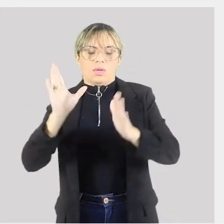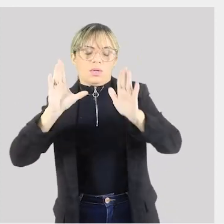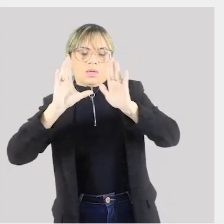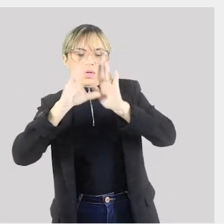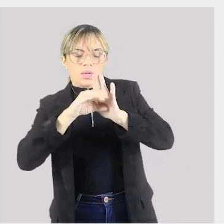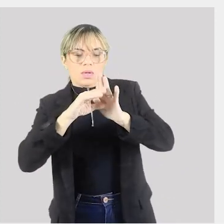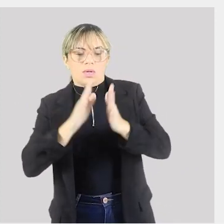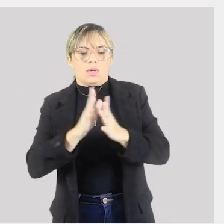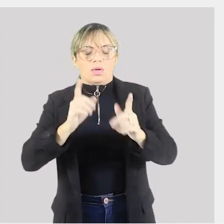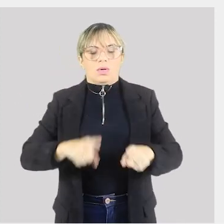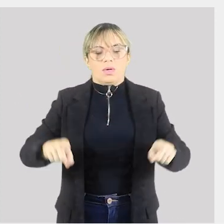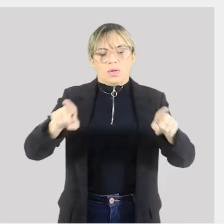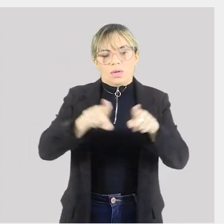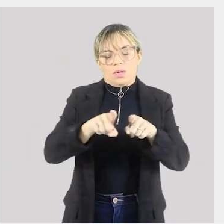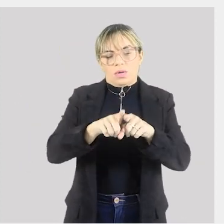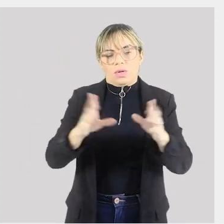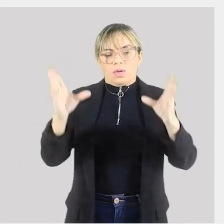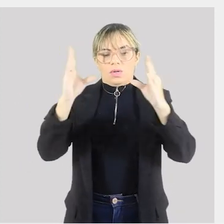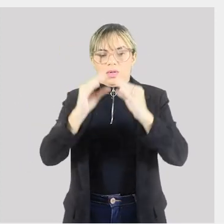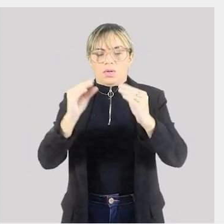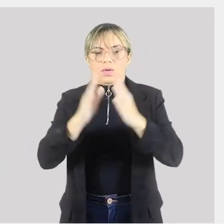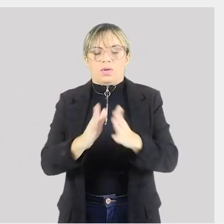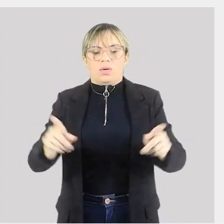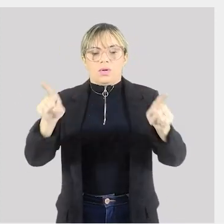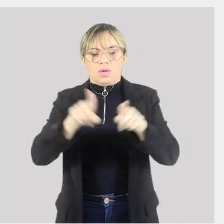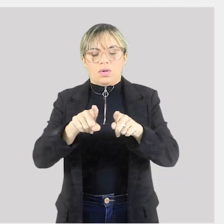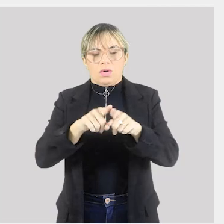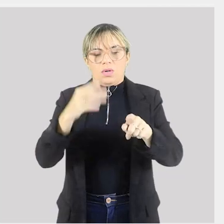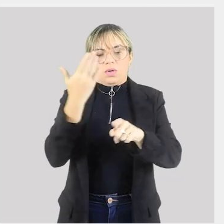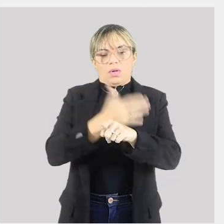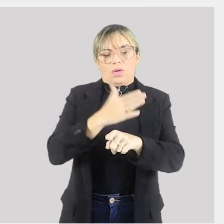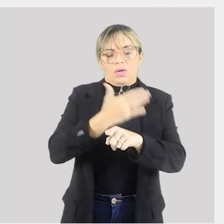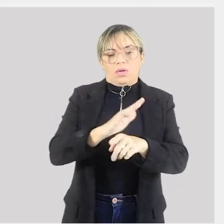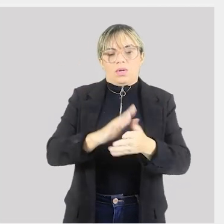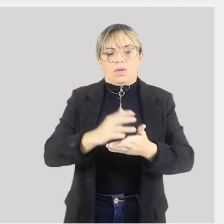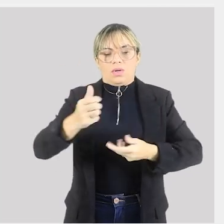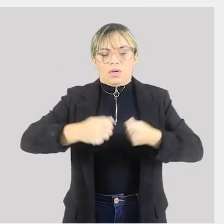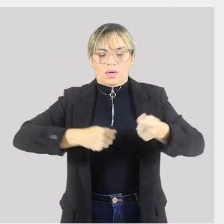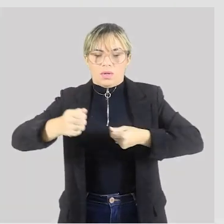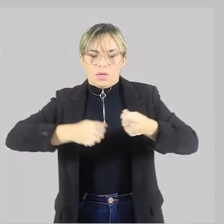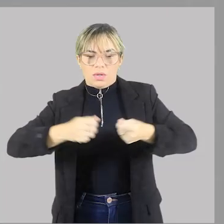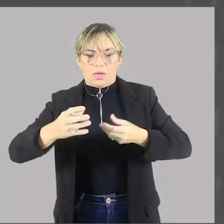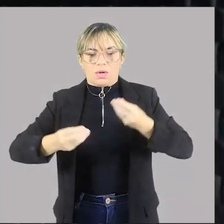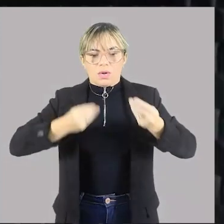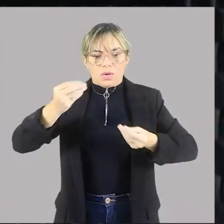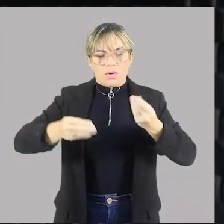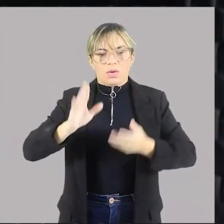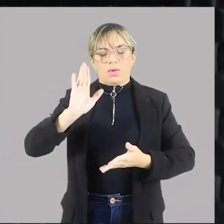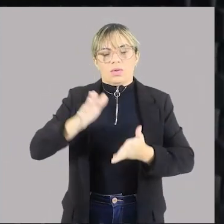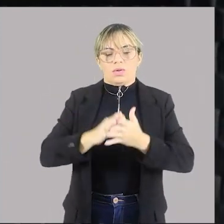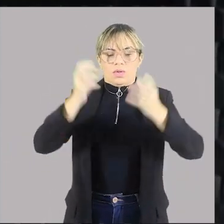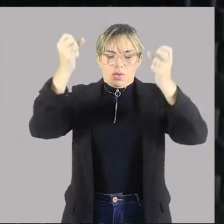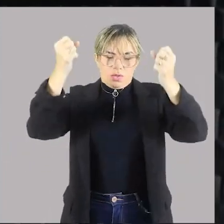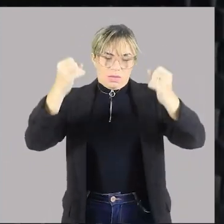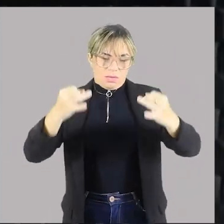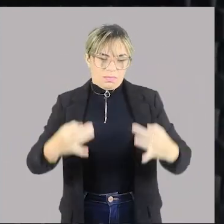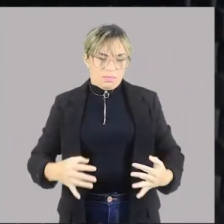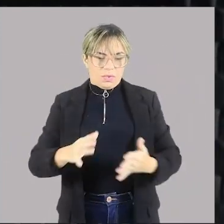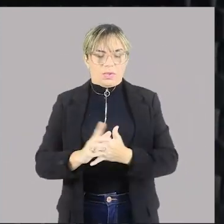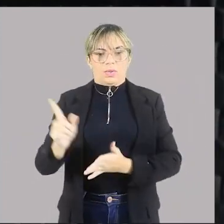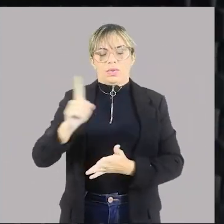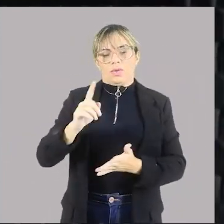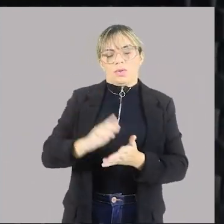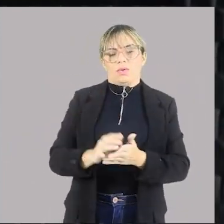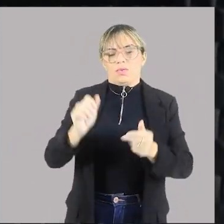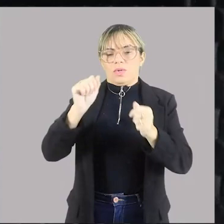público, também resume bastante a atuação da função administrativa. Como eu já expliquei, a função administrativa não